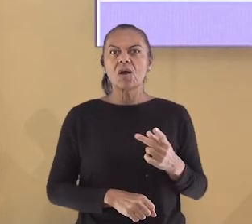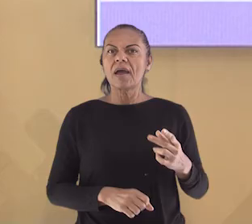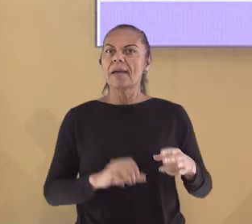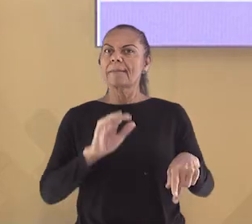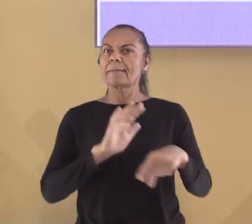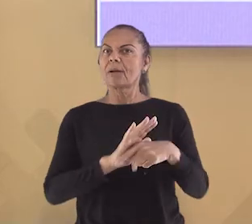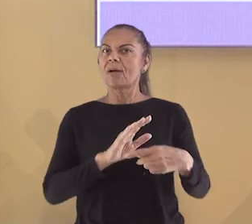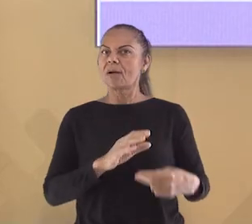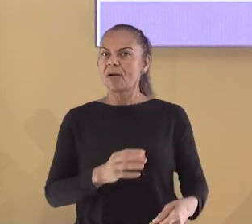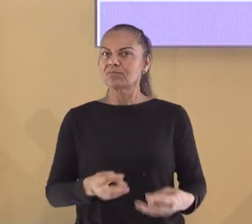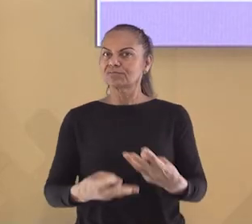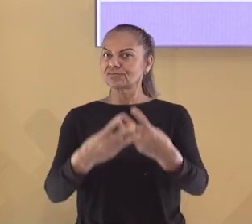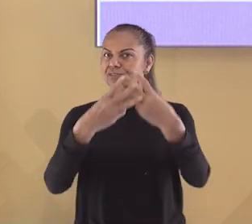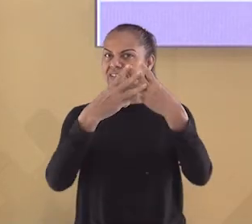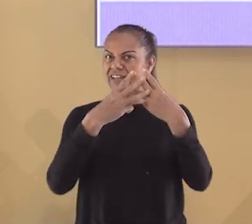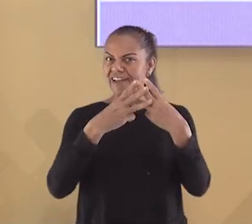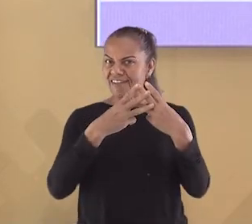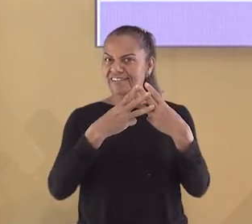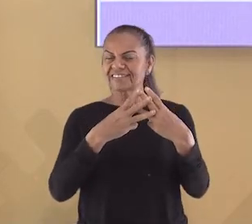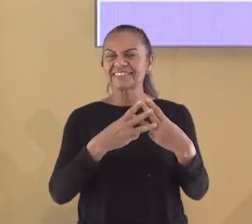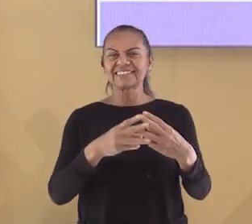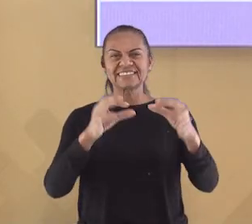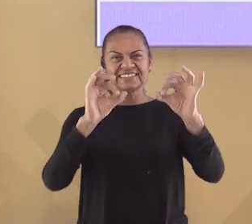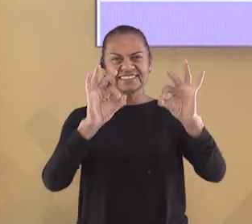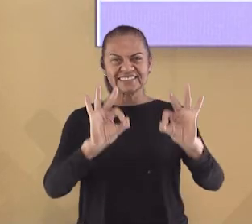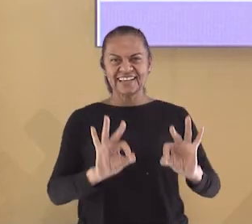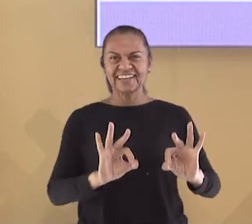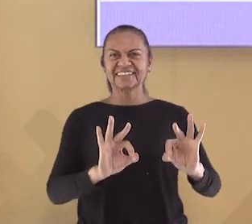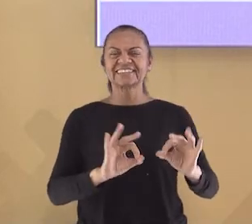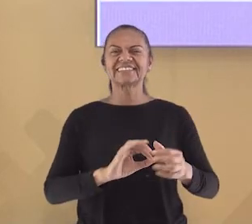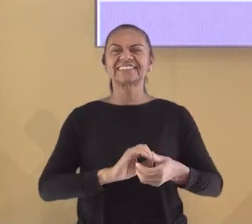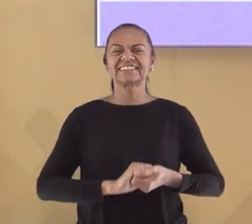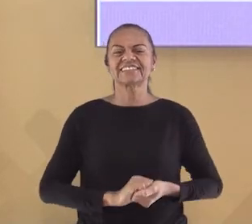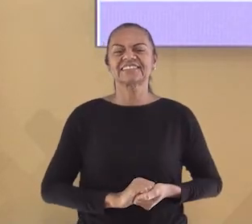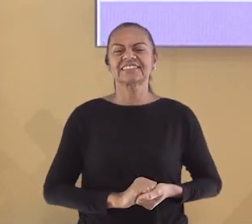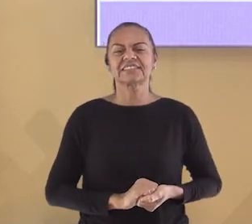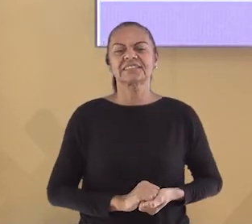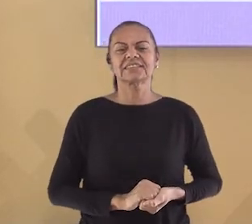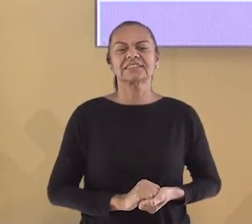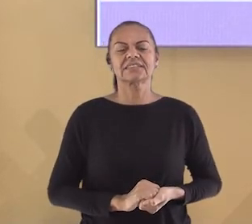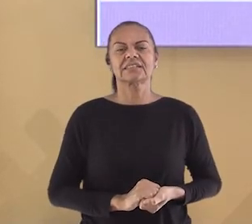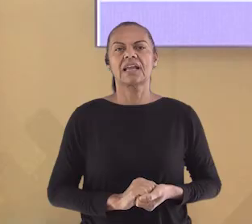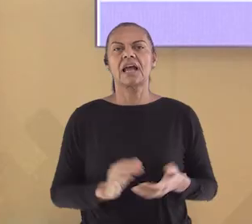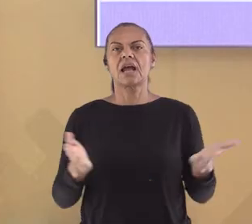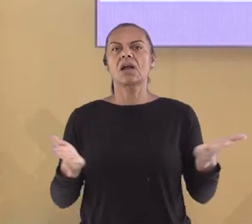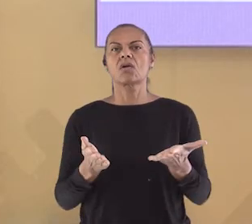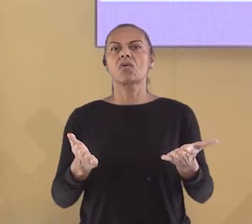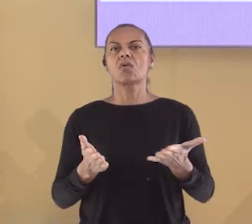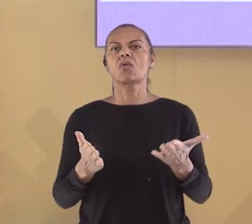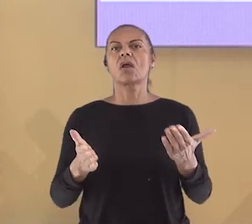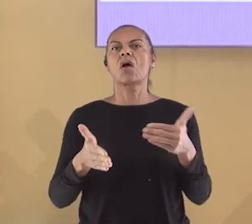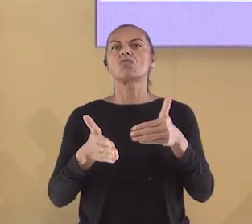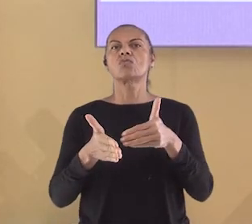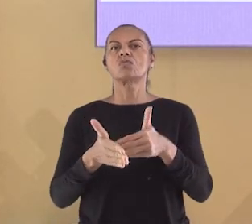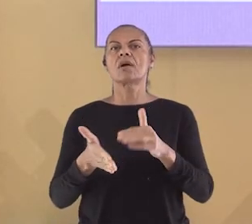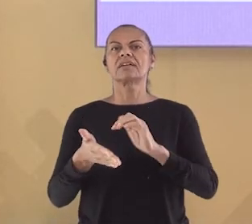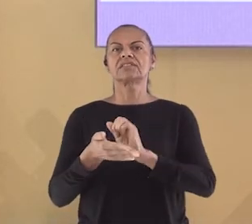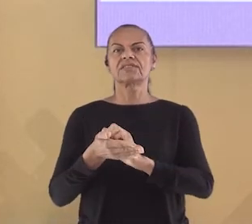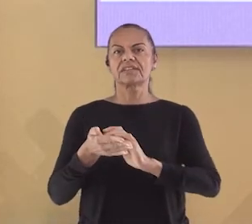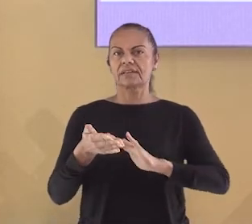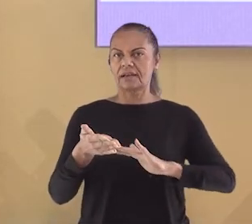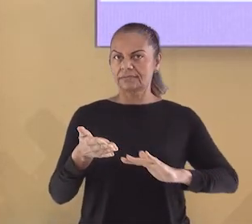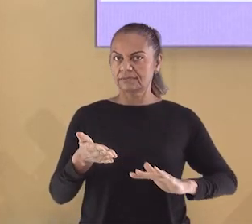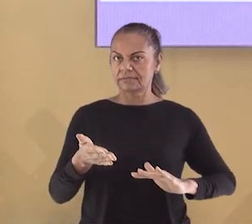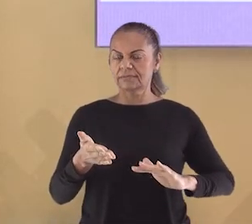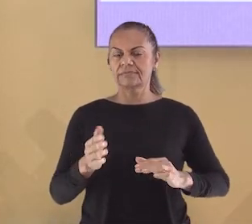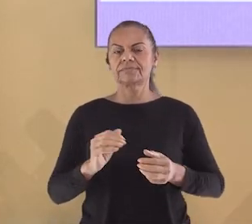são do judaísmo. Excelente, crianças! Parabéns! Agora temos a última atividade para ser realizada